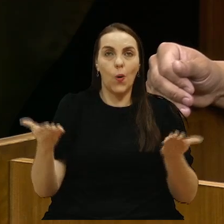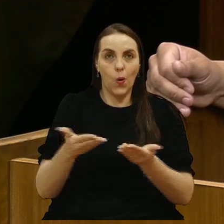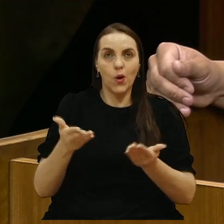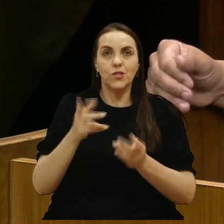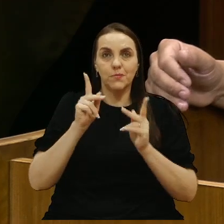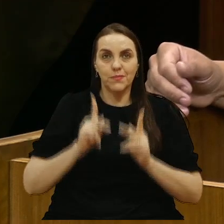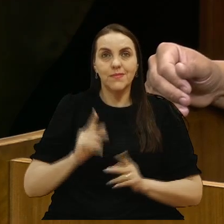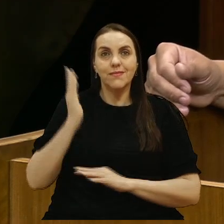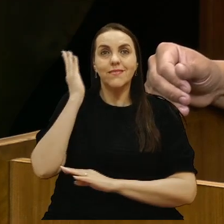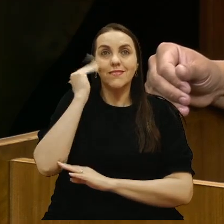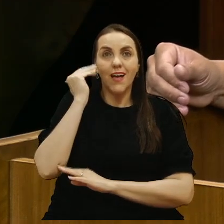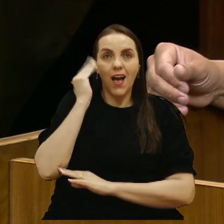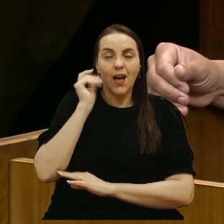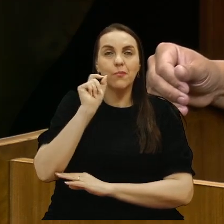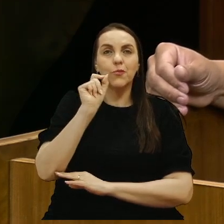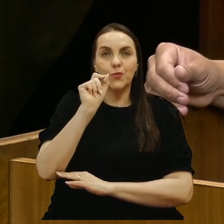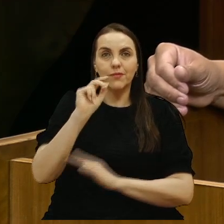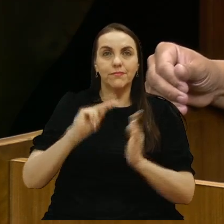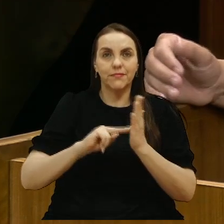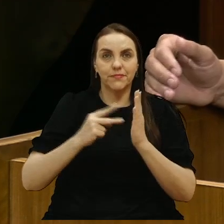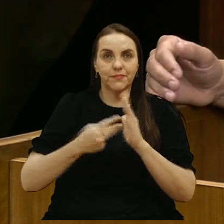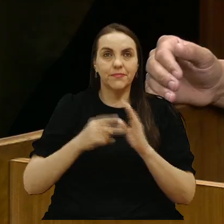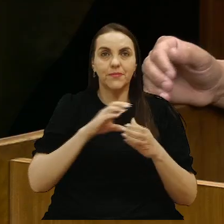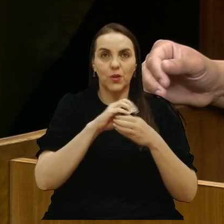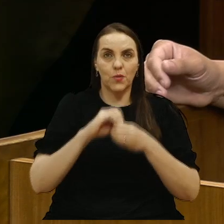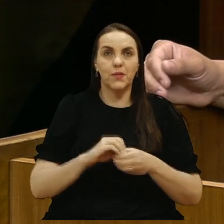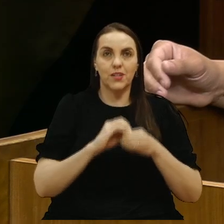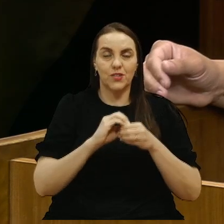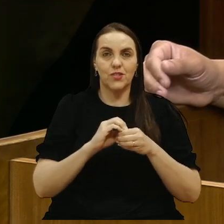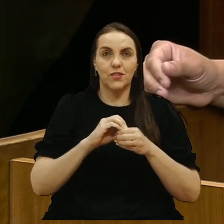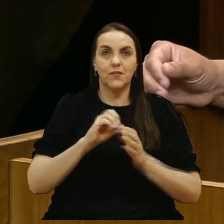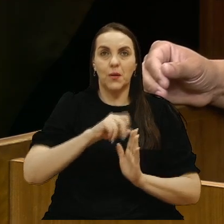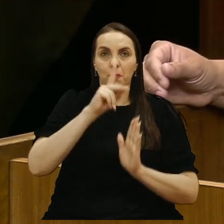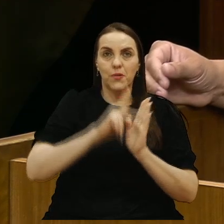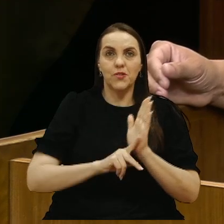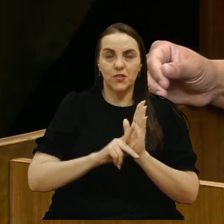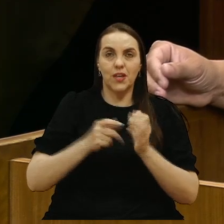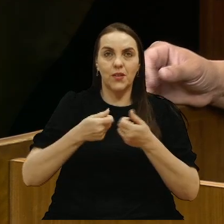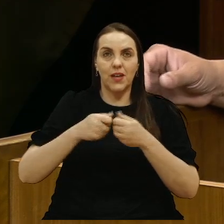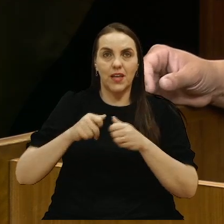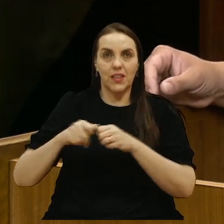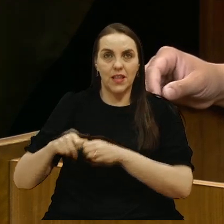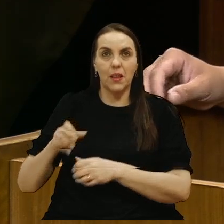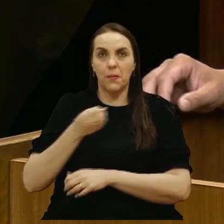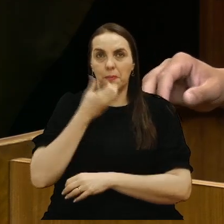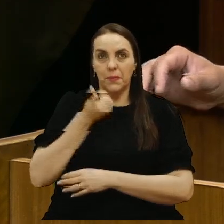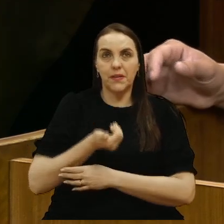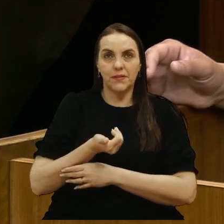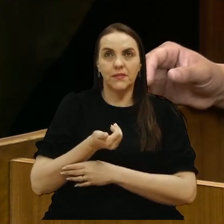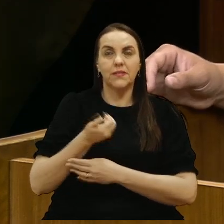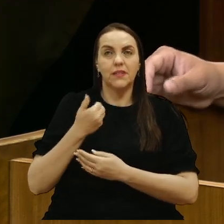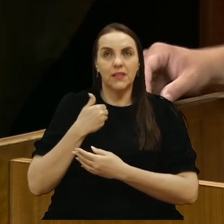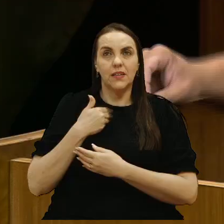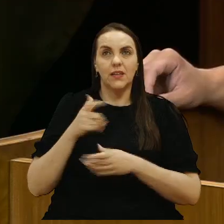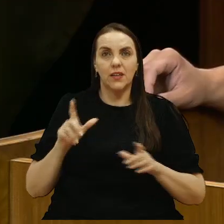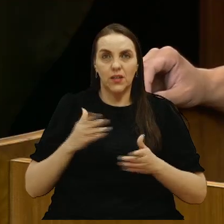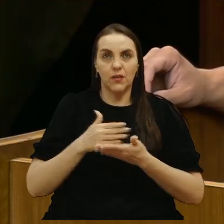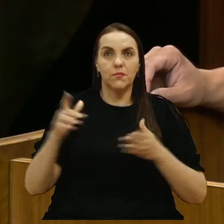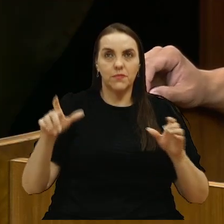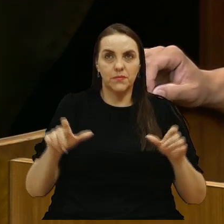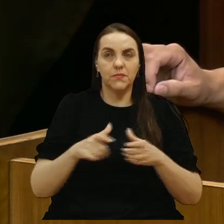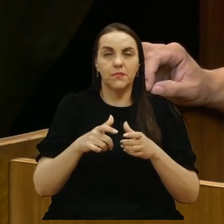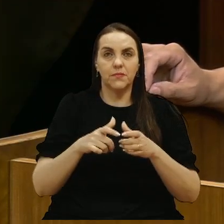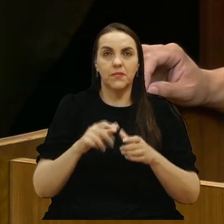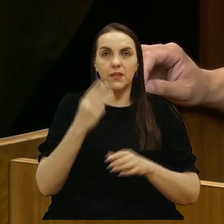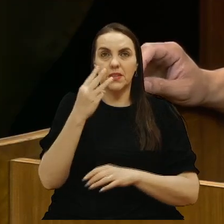cooperativa, através desse projeto Cartela do Bem. Esse projeto a gente começou ele pequeno, em questão de 3 anos